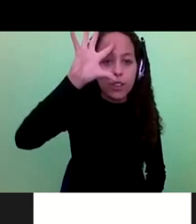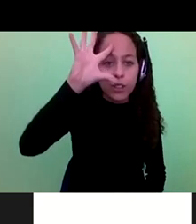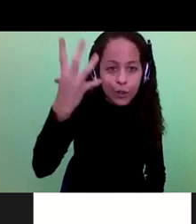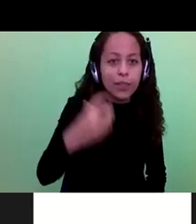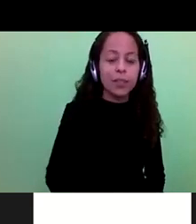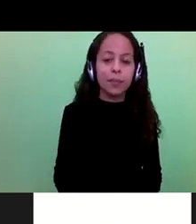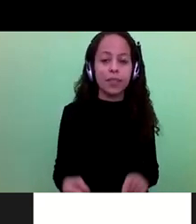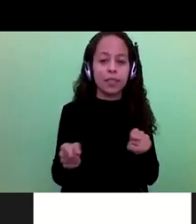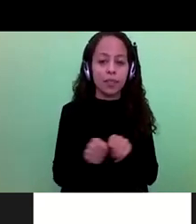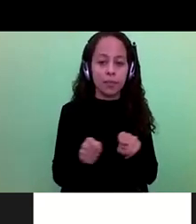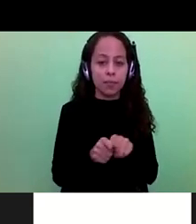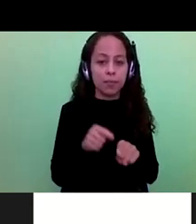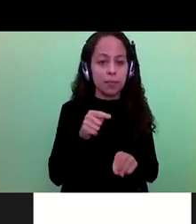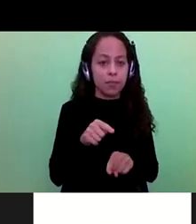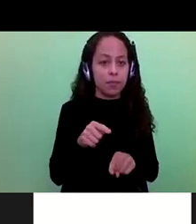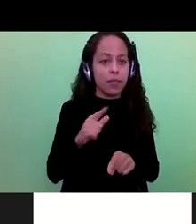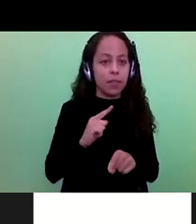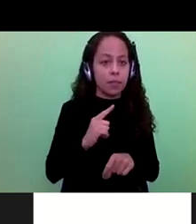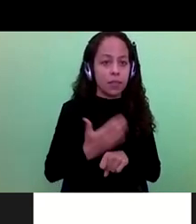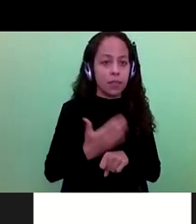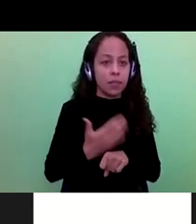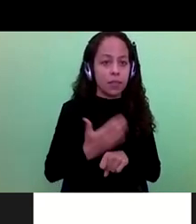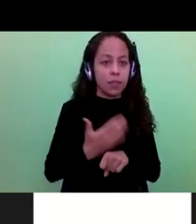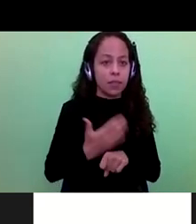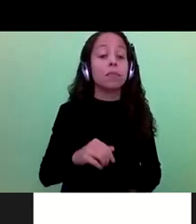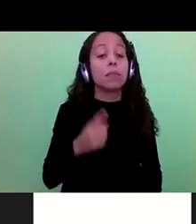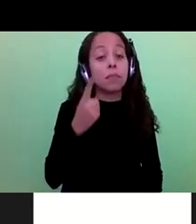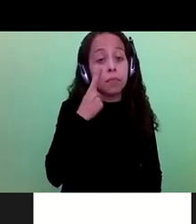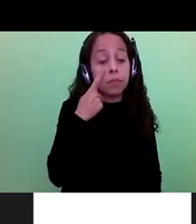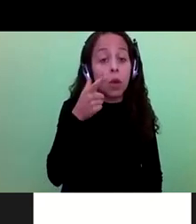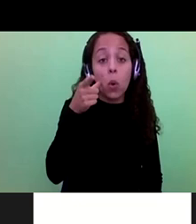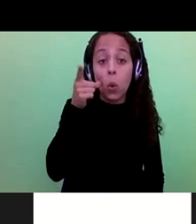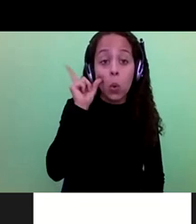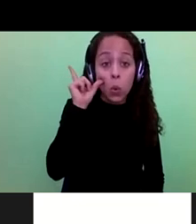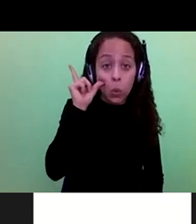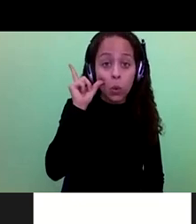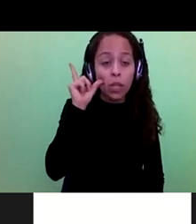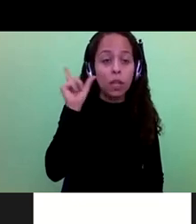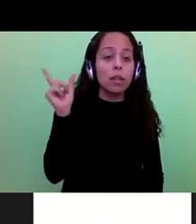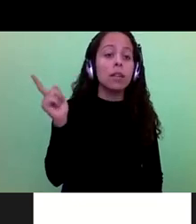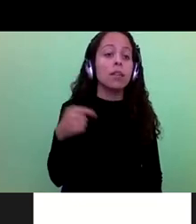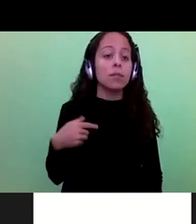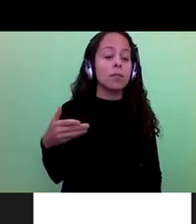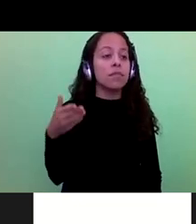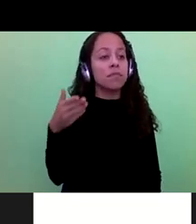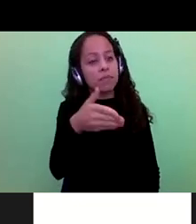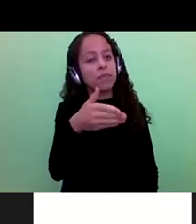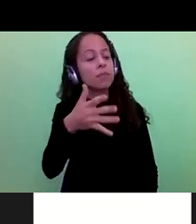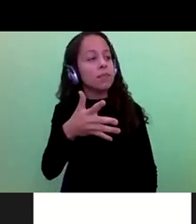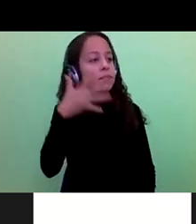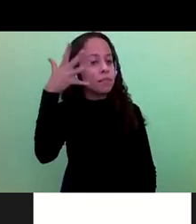e essas práticas diversificadas. Ontem, eu participei do painel da